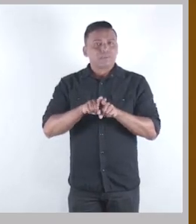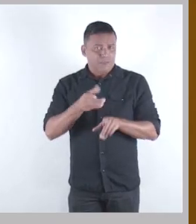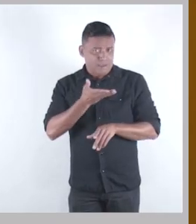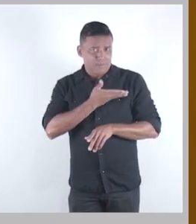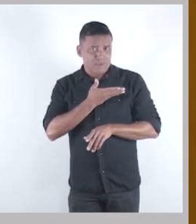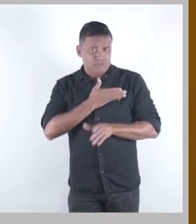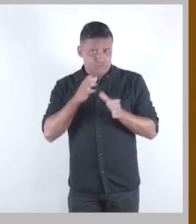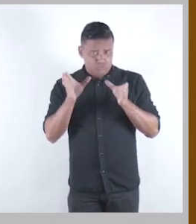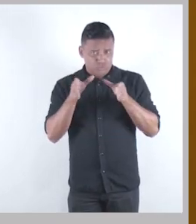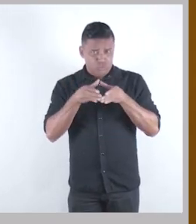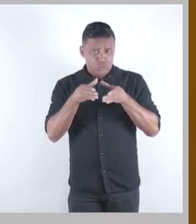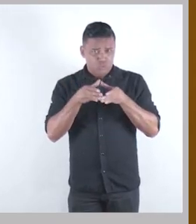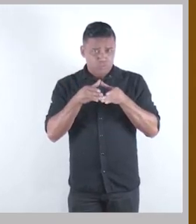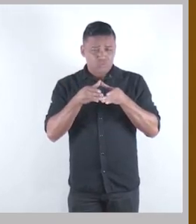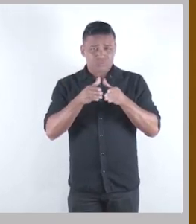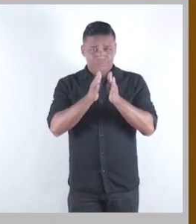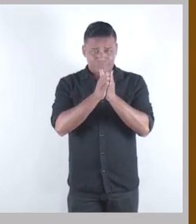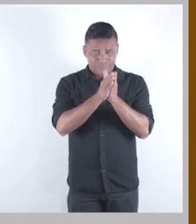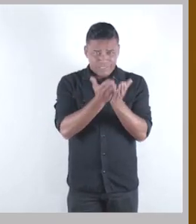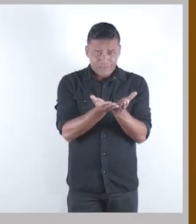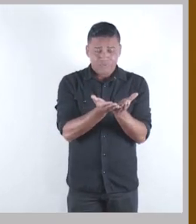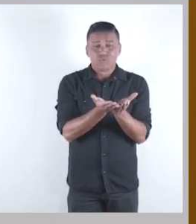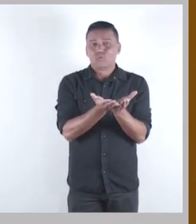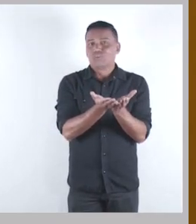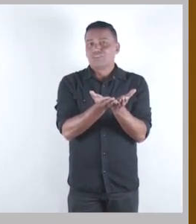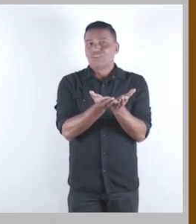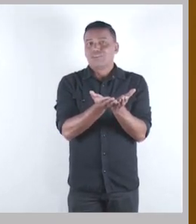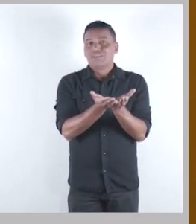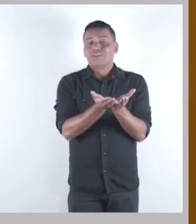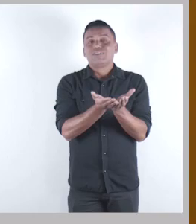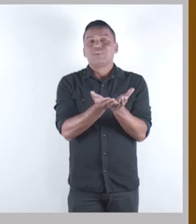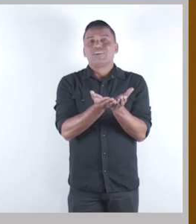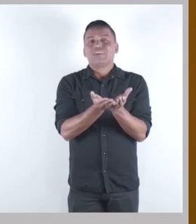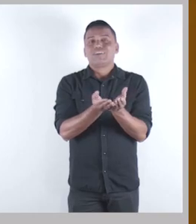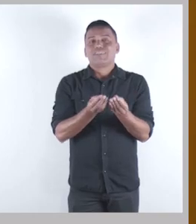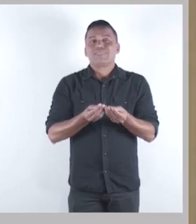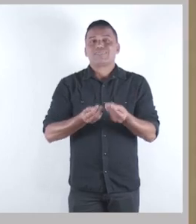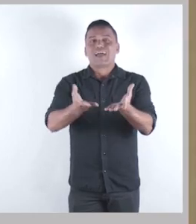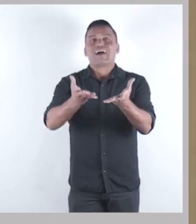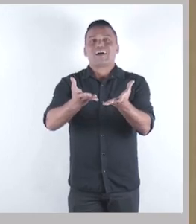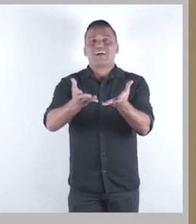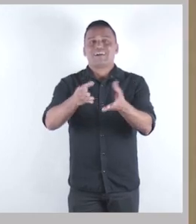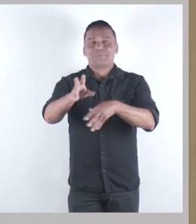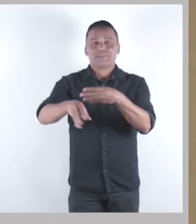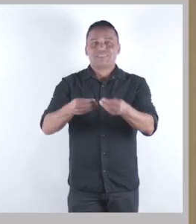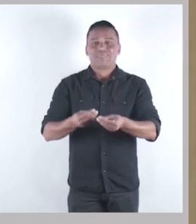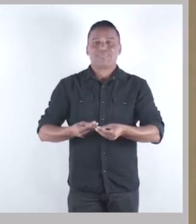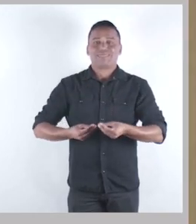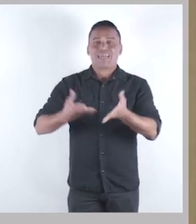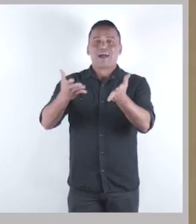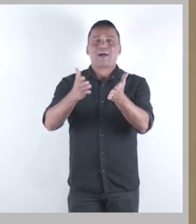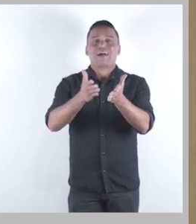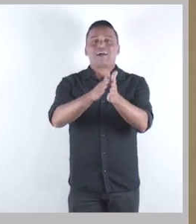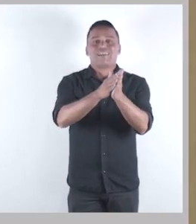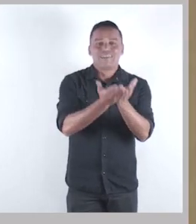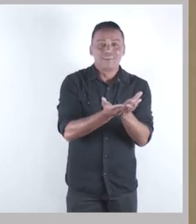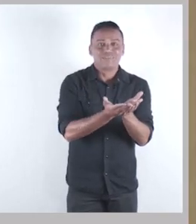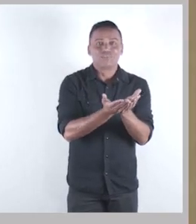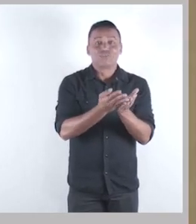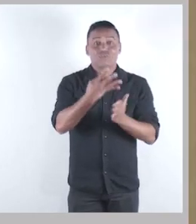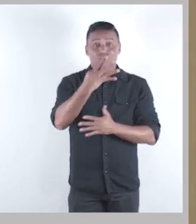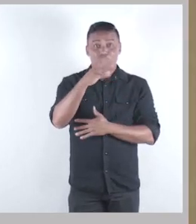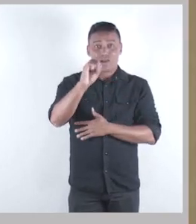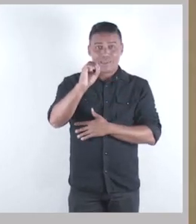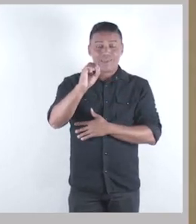do Clube do Livro, parceiros do Clube do Livro, passaram a doar livros ao Clube do Livro. Nós recebemos uma primeira doação de 40 livros